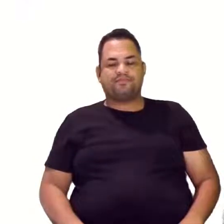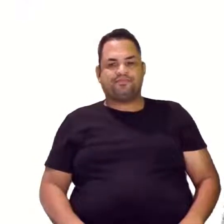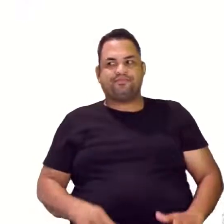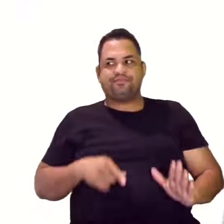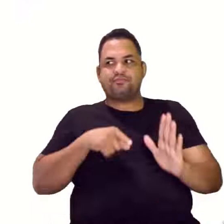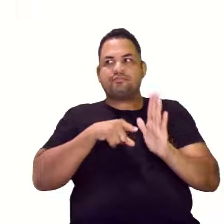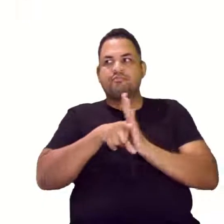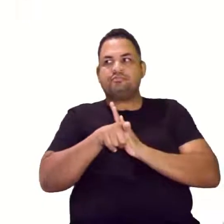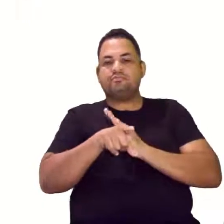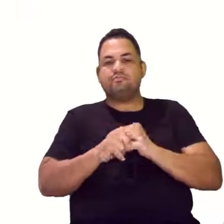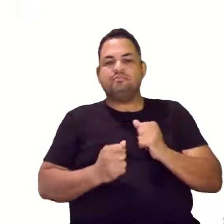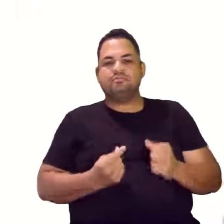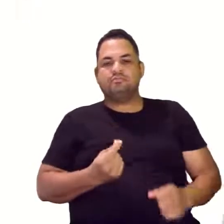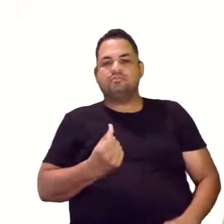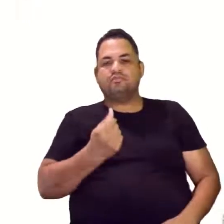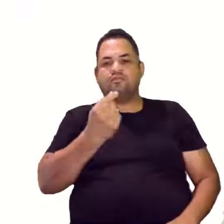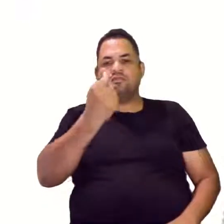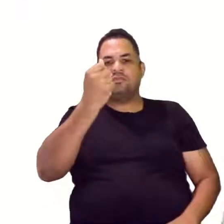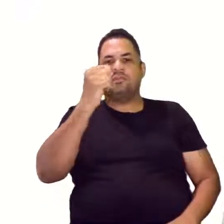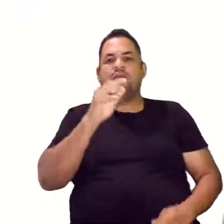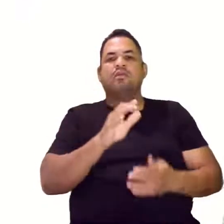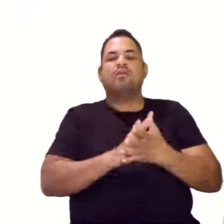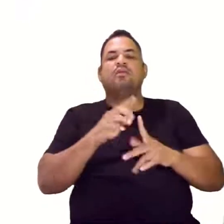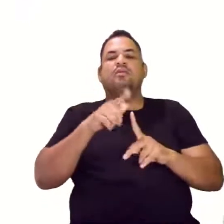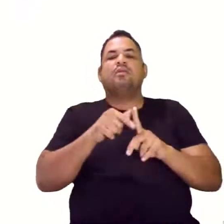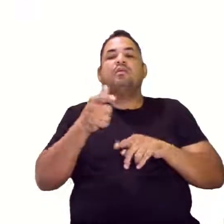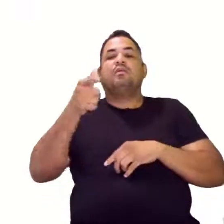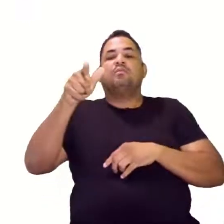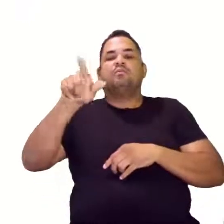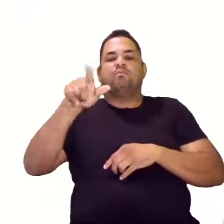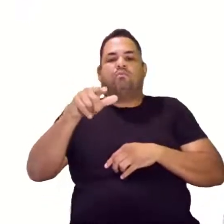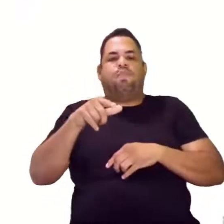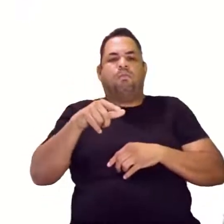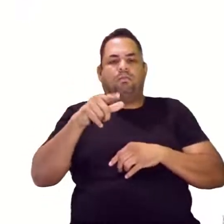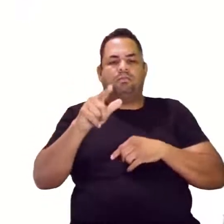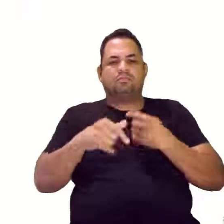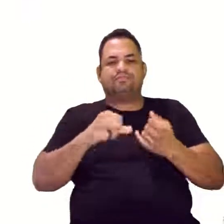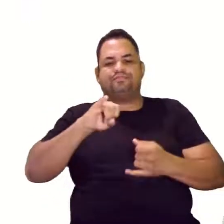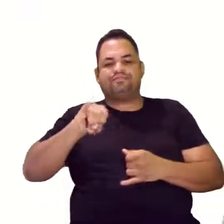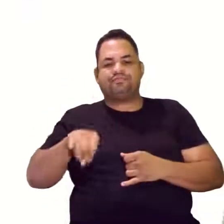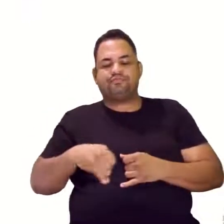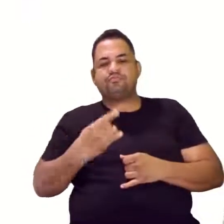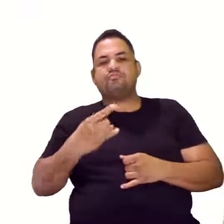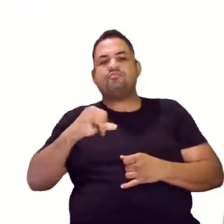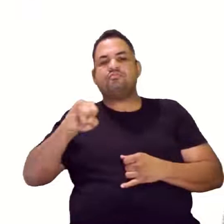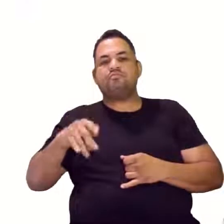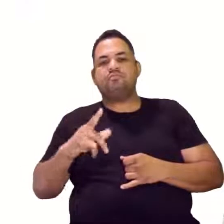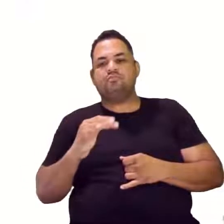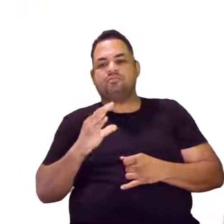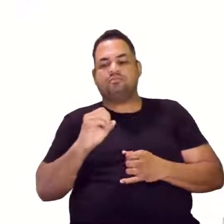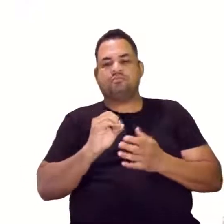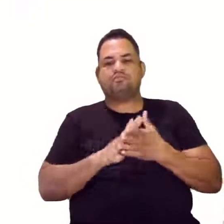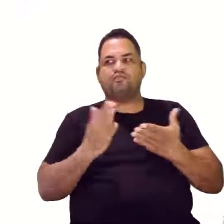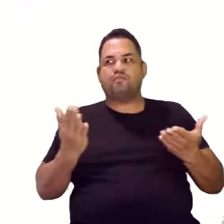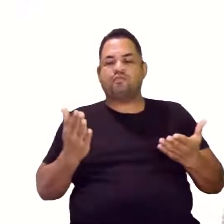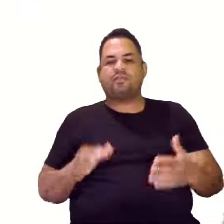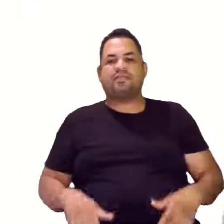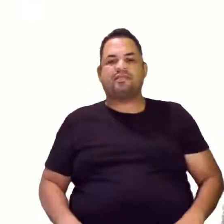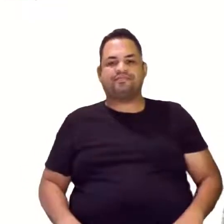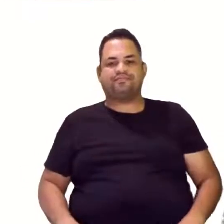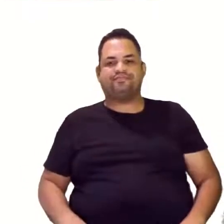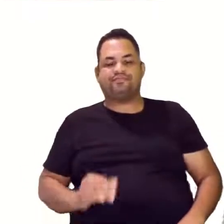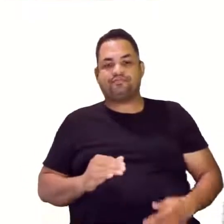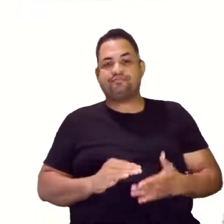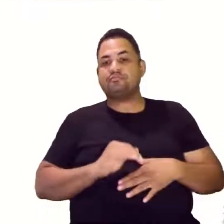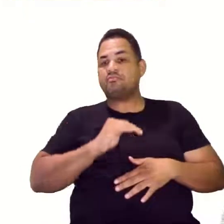é... O lucro mensal para os próximos meses, junho, julho, né, para frente de maio, deve ser